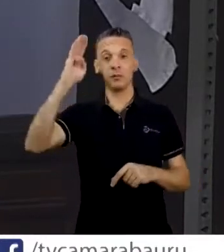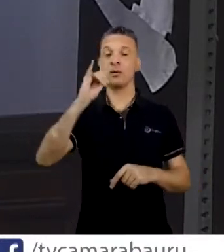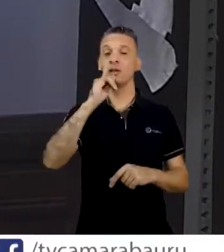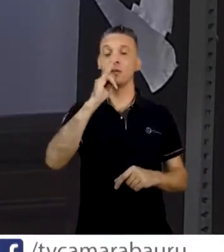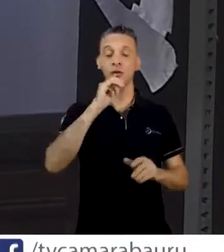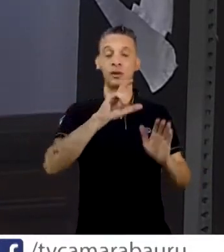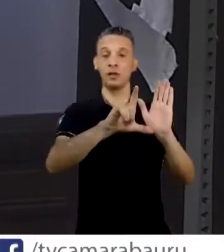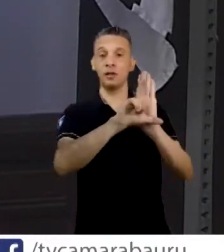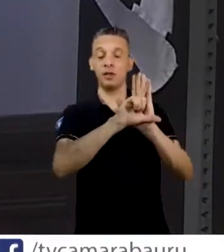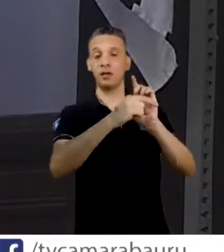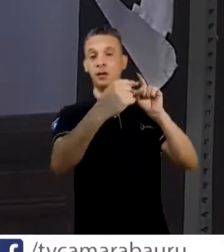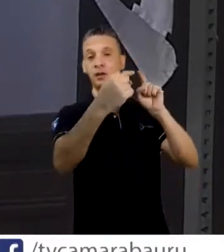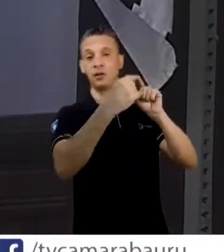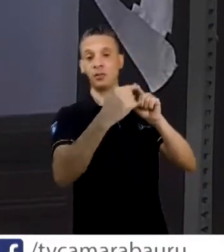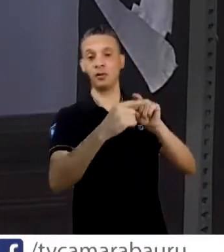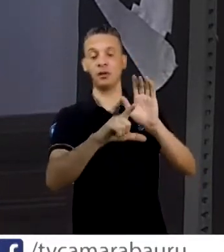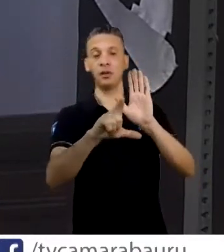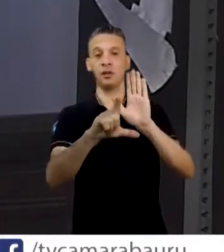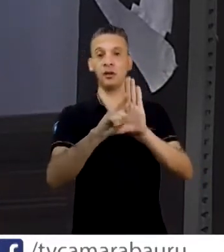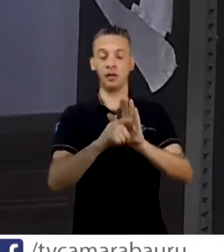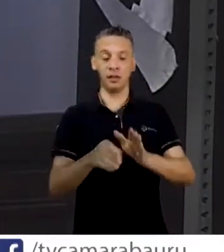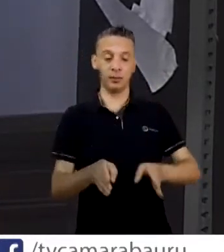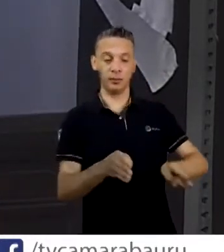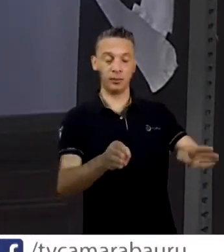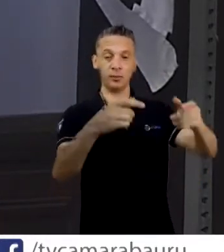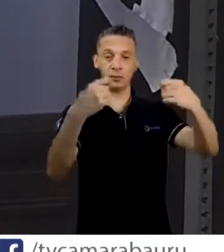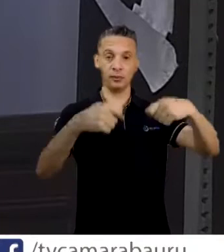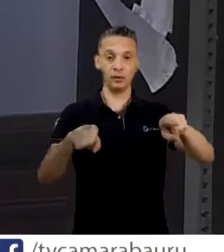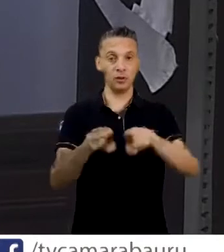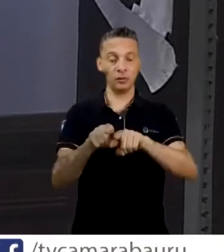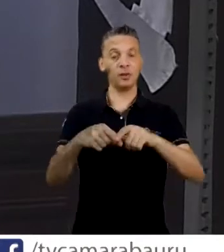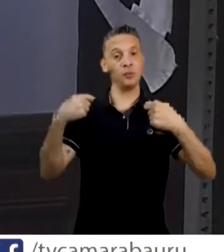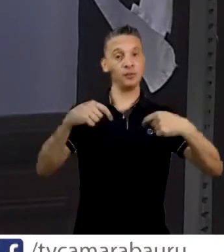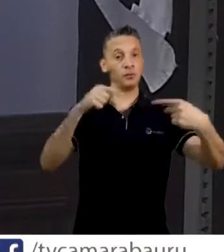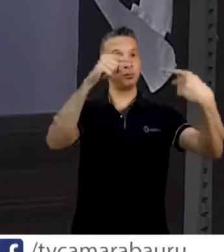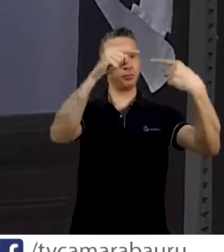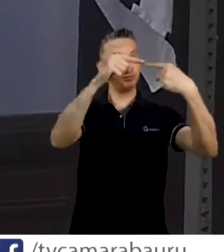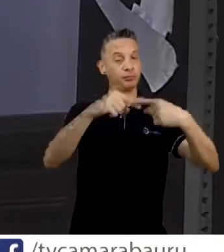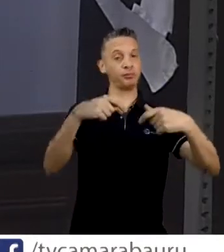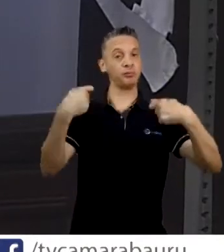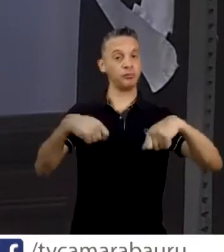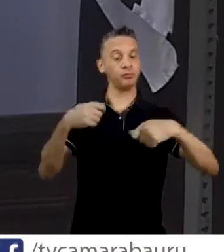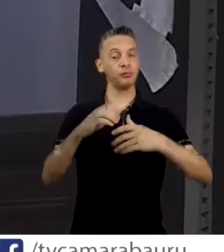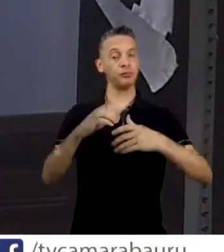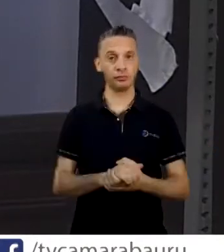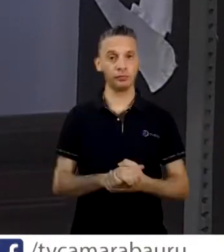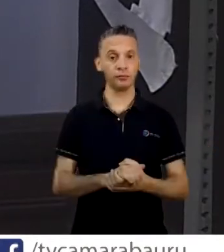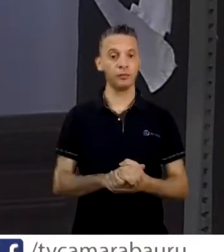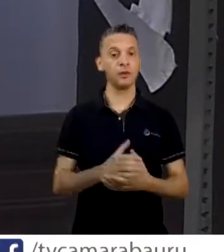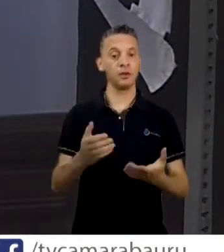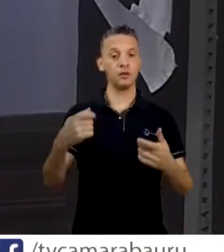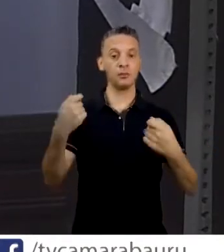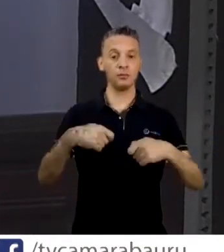hoje, que é a lei de zoneamento urbano, precisa ser considerada, né? Mas que de qualquer maneira a gente precisa